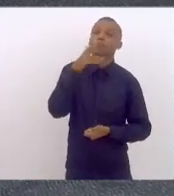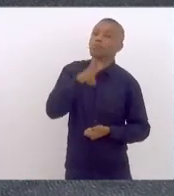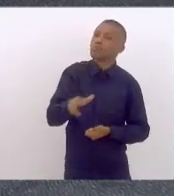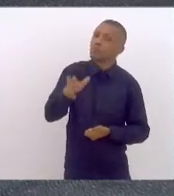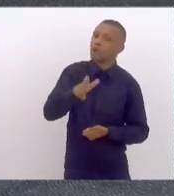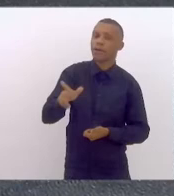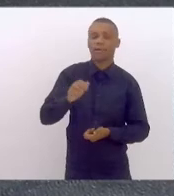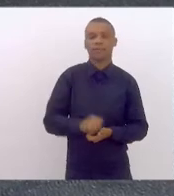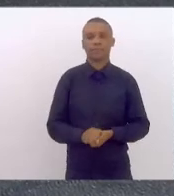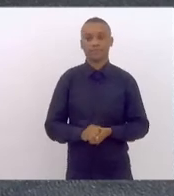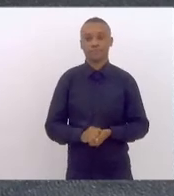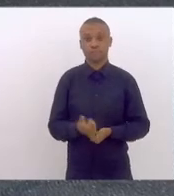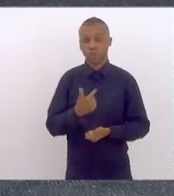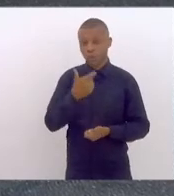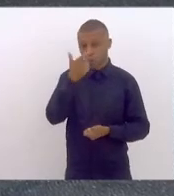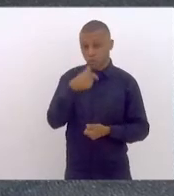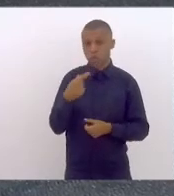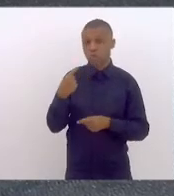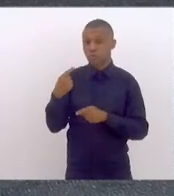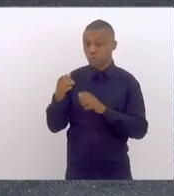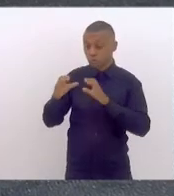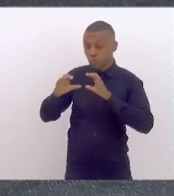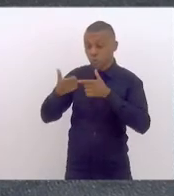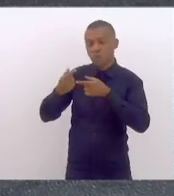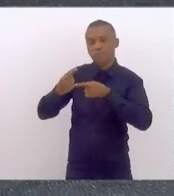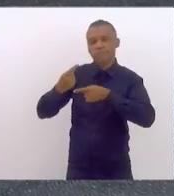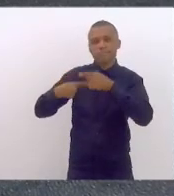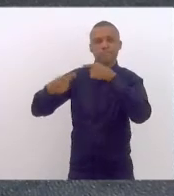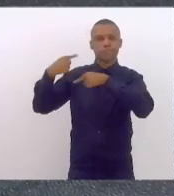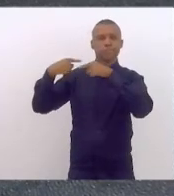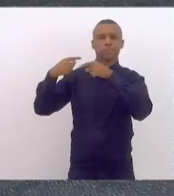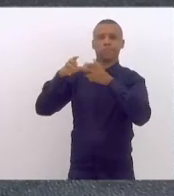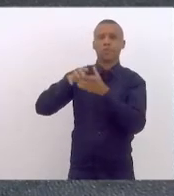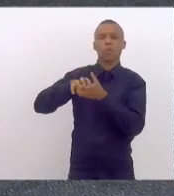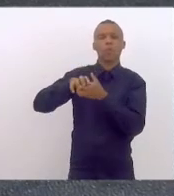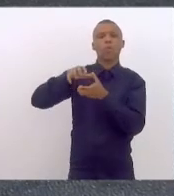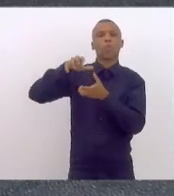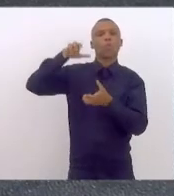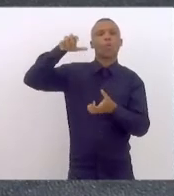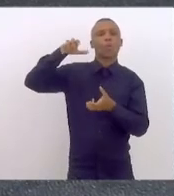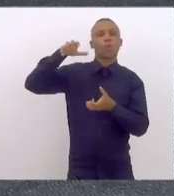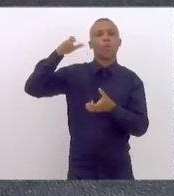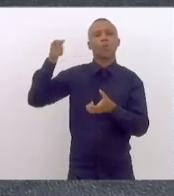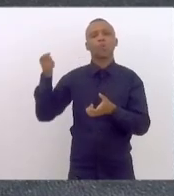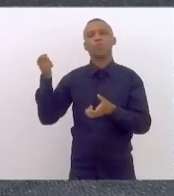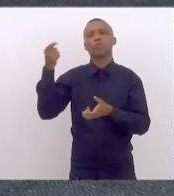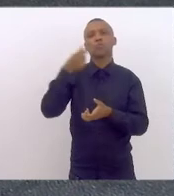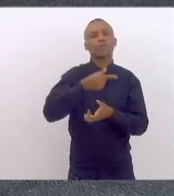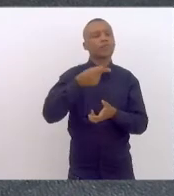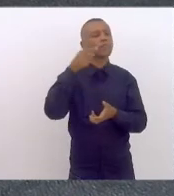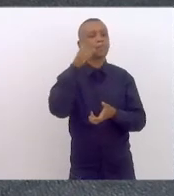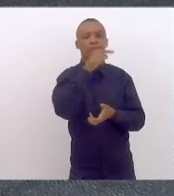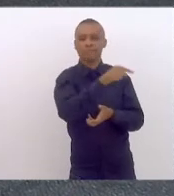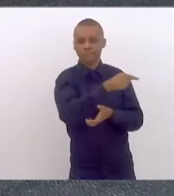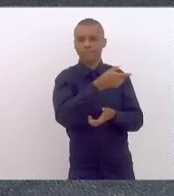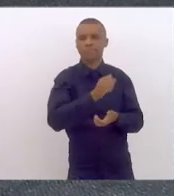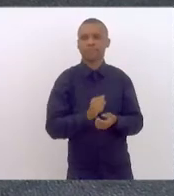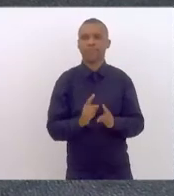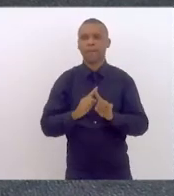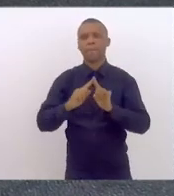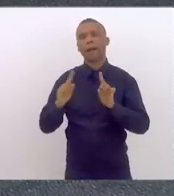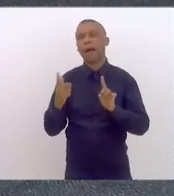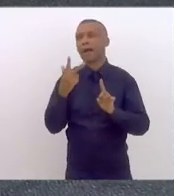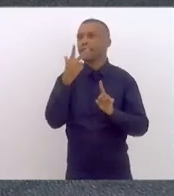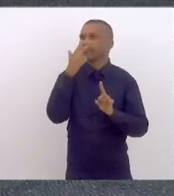sou de Uma Geração Bem mais à frente do que vossa excelência mas próxima